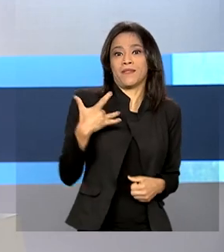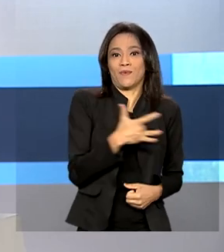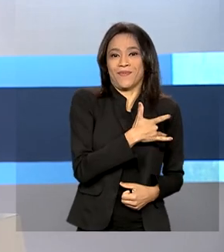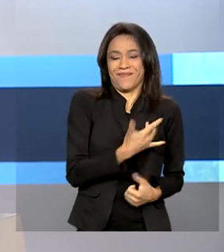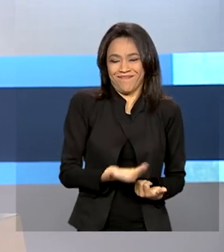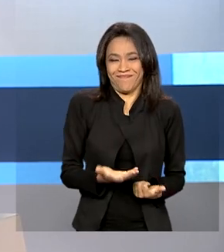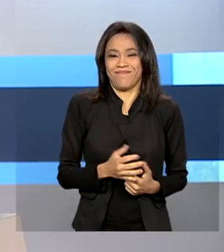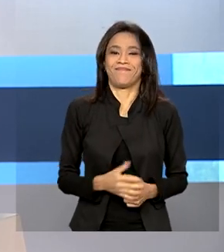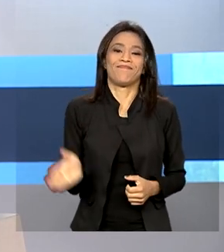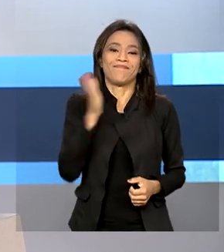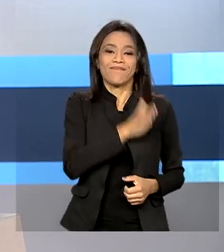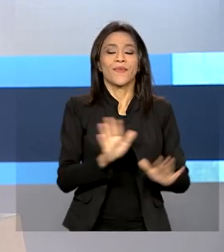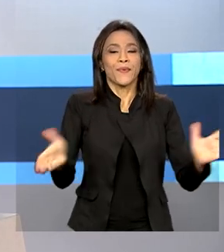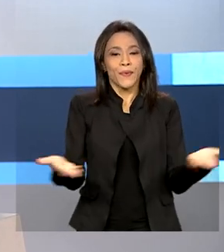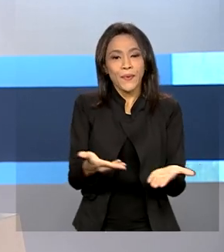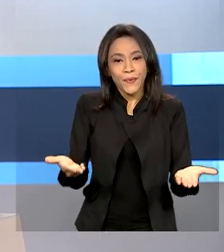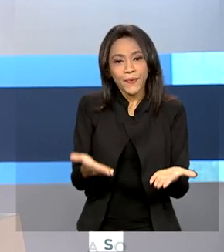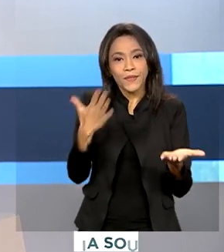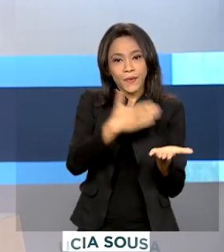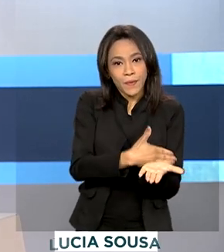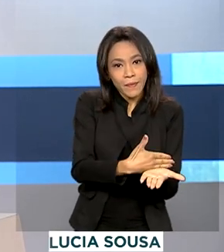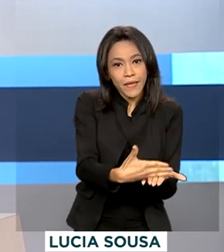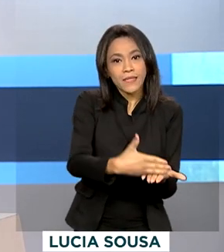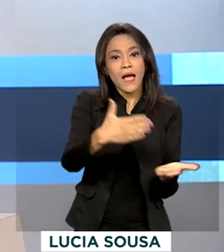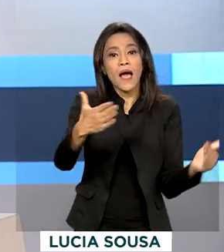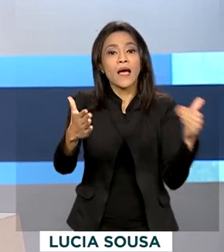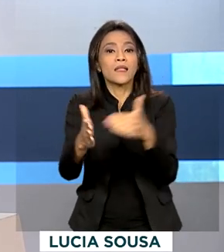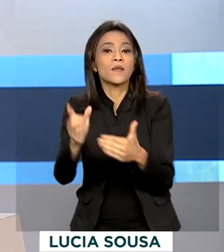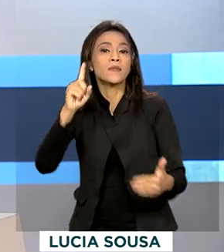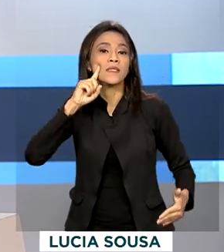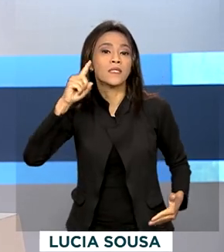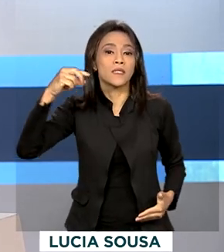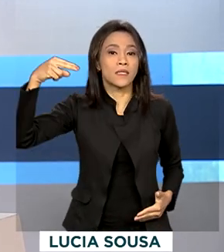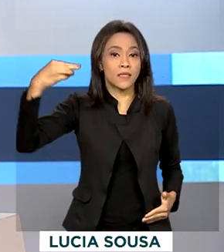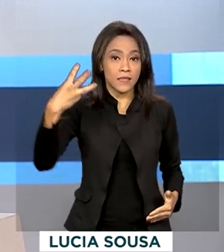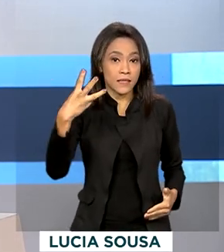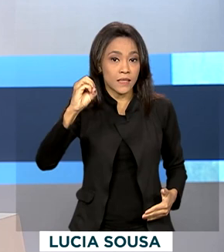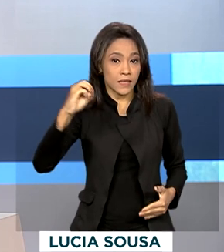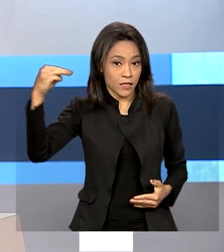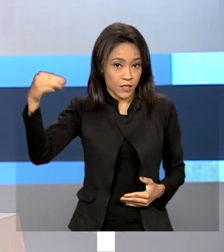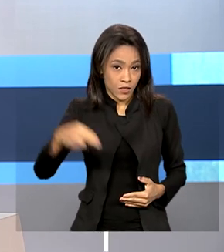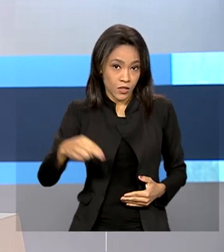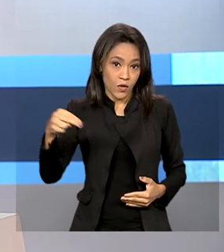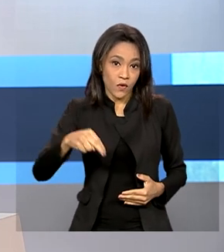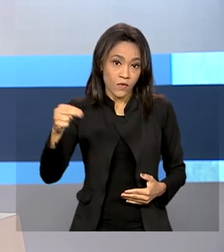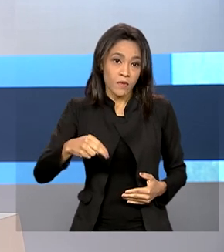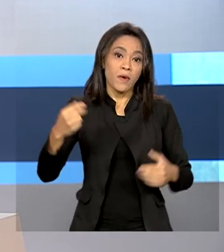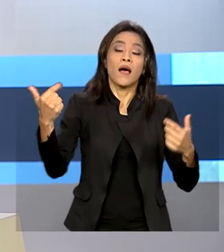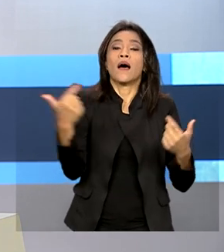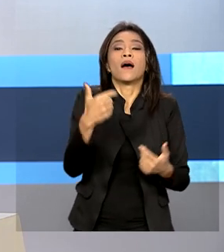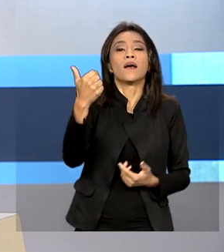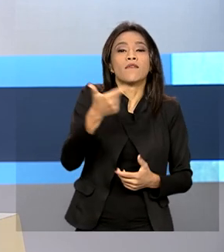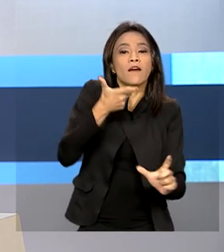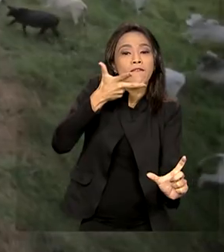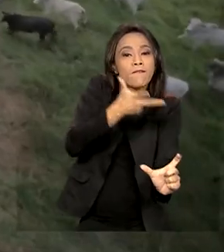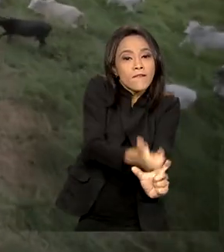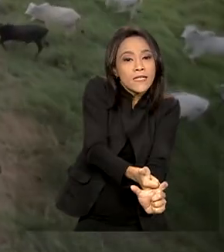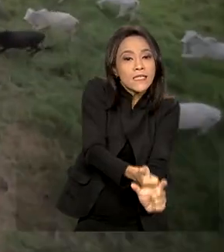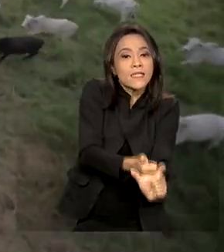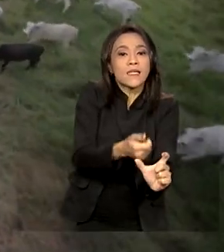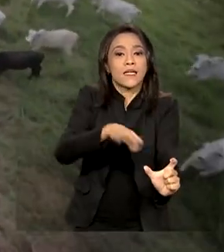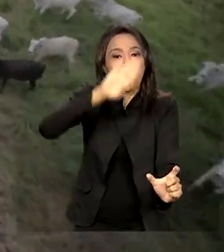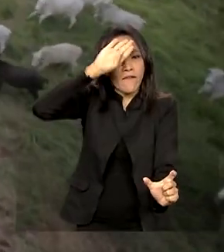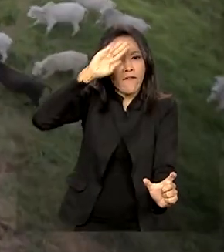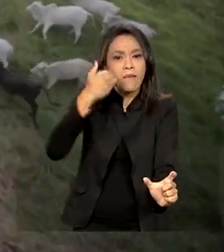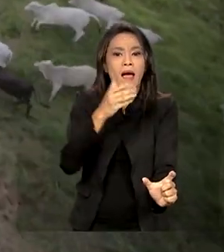Começa hoje e vai até 30 de novembro a segunda etapa da campanha de vacinação da febre aftosa. A expectativa